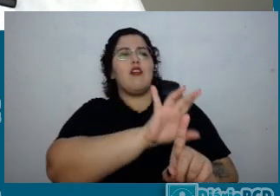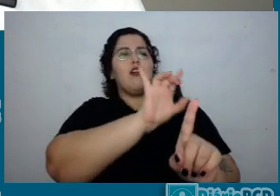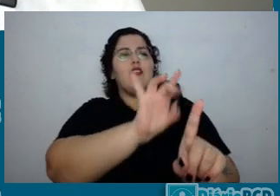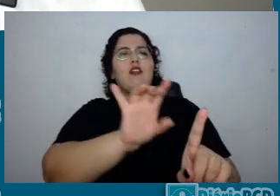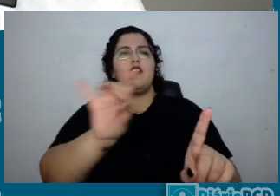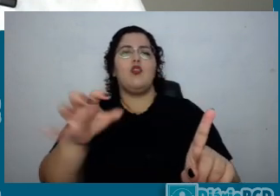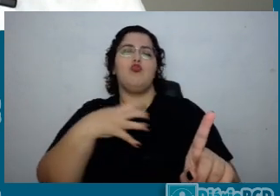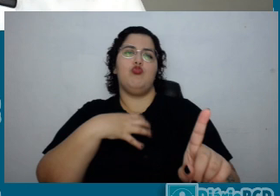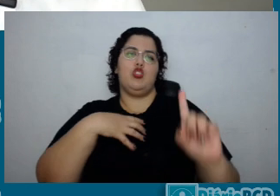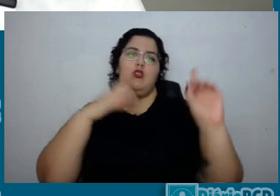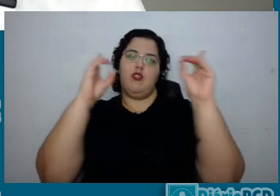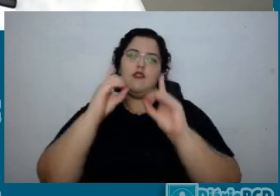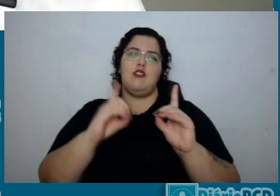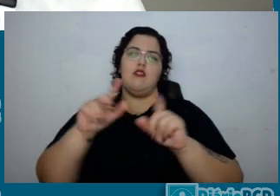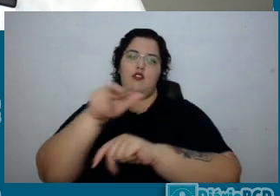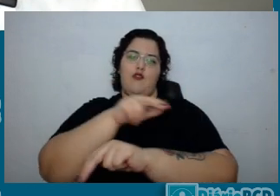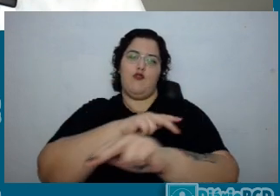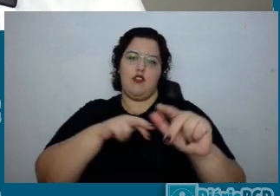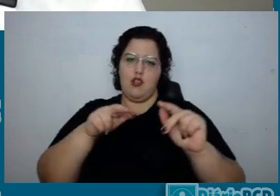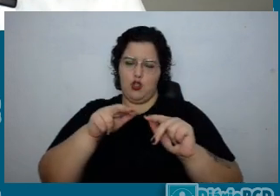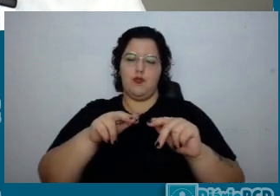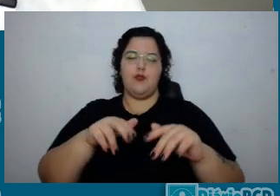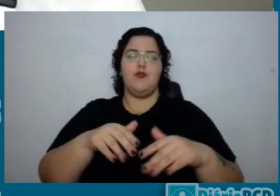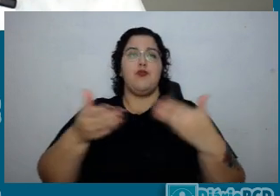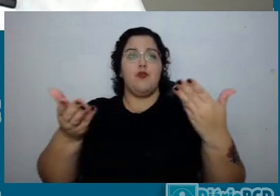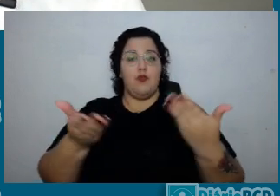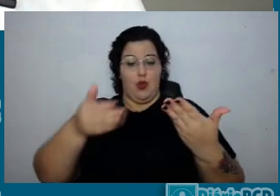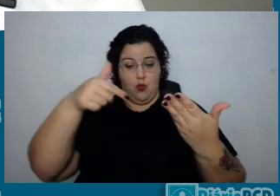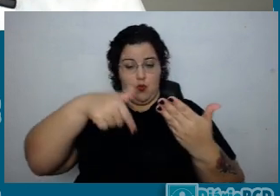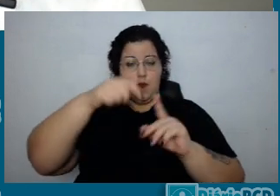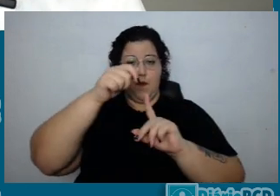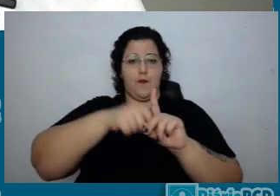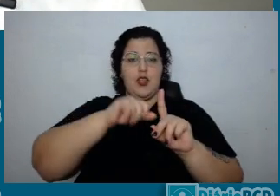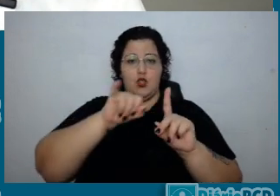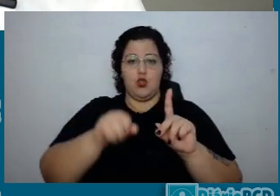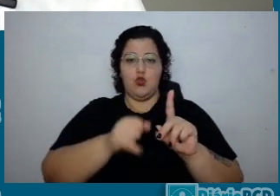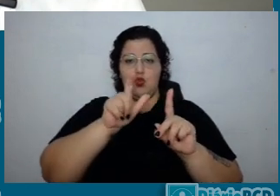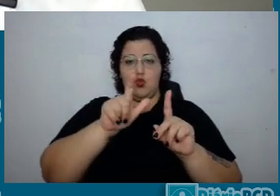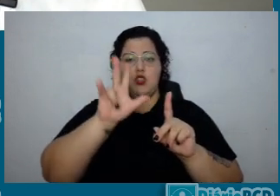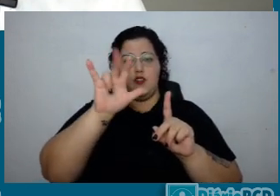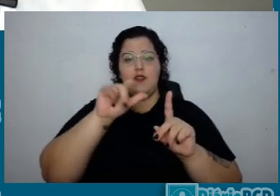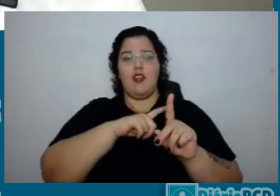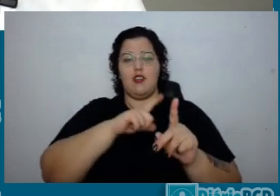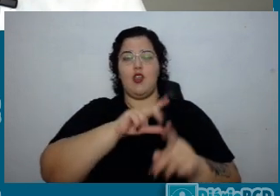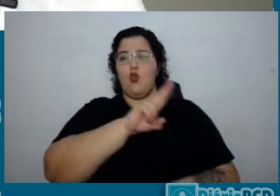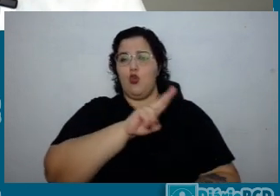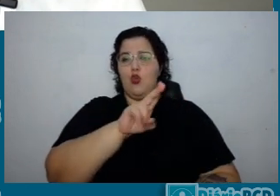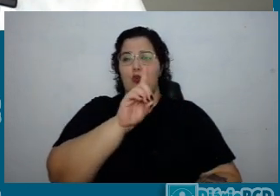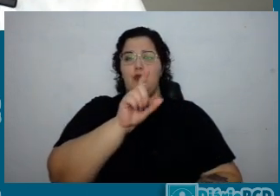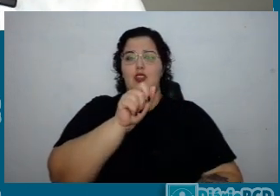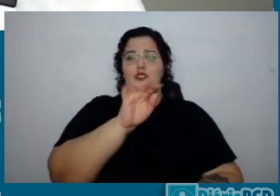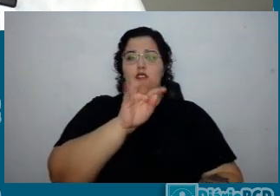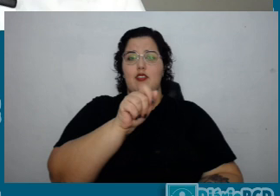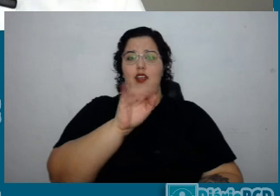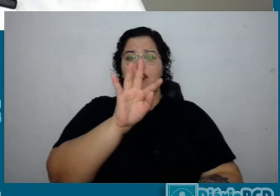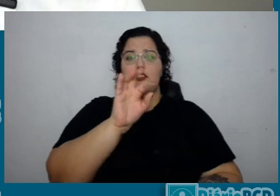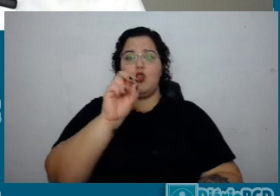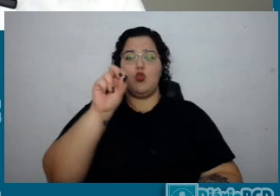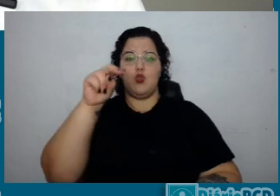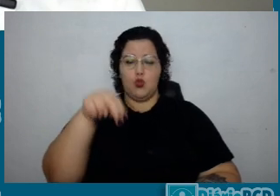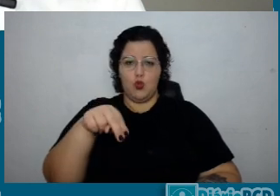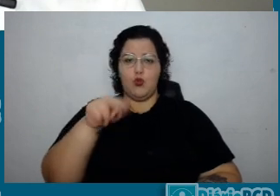das pessoas com deficiência. Então, agora, esse mês ainda, a gente vai ter o Datatom, né? Também